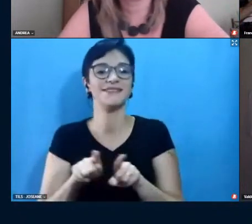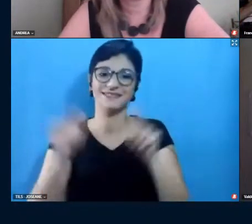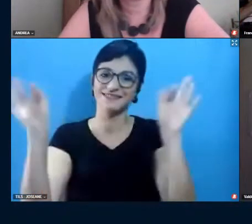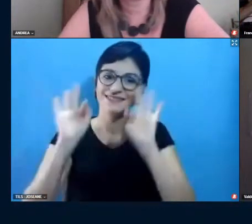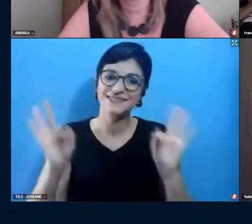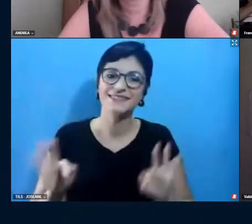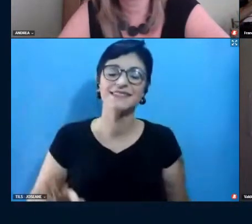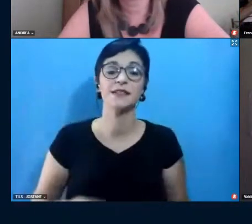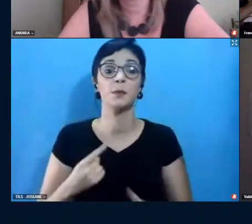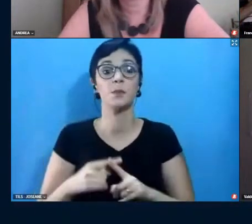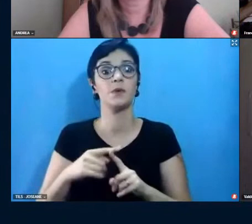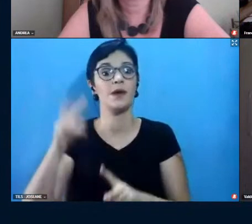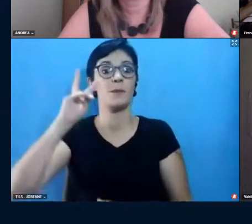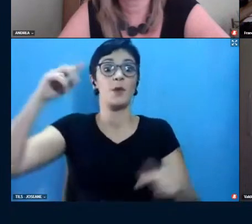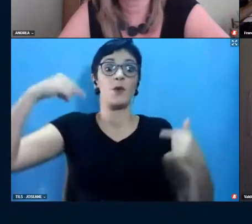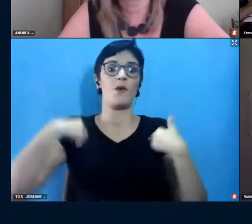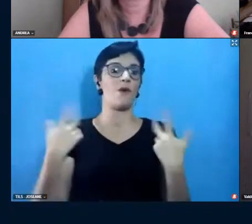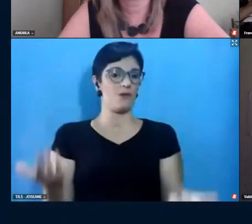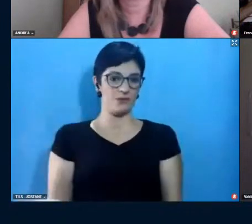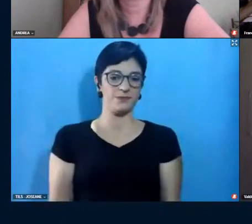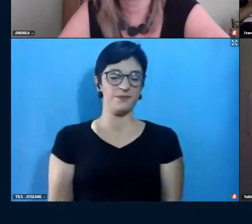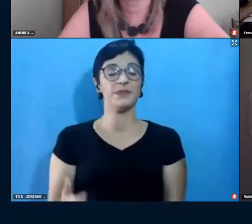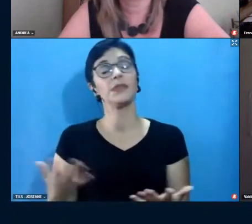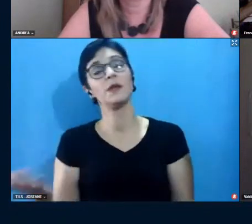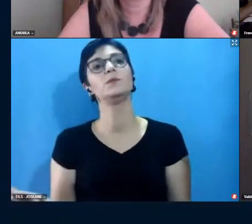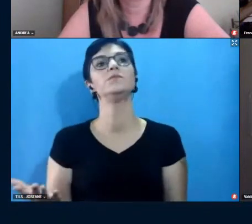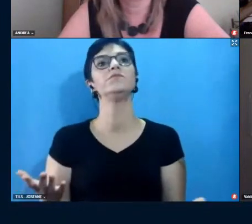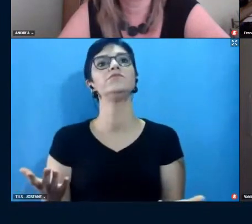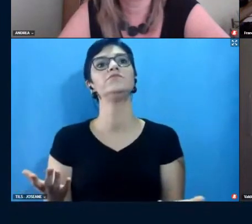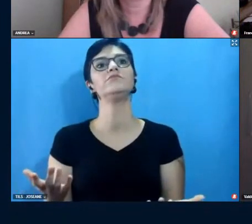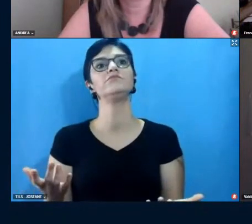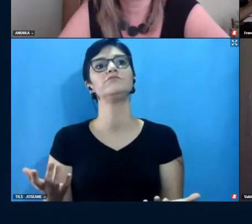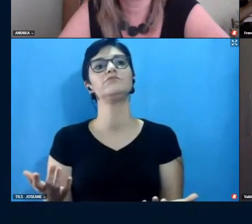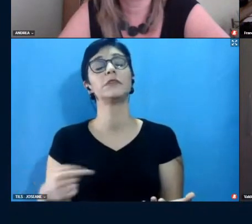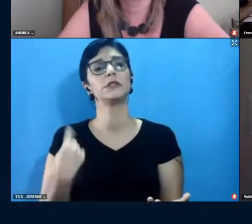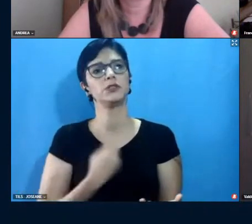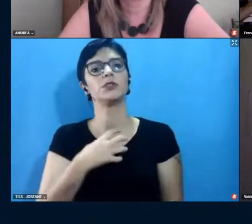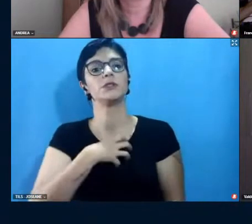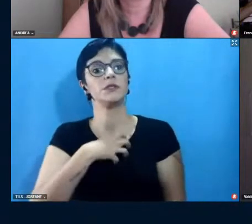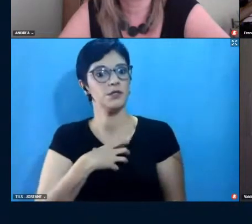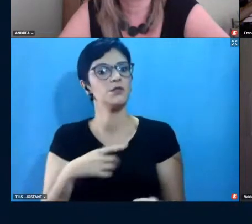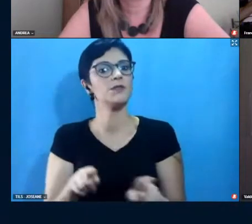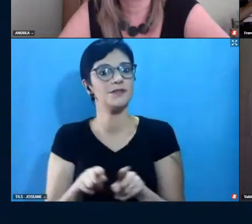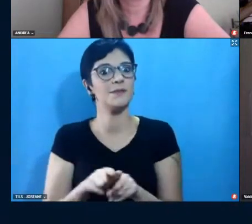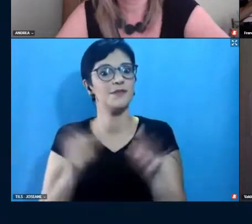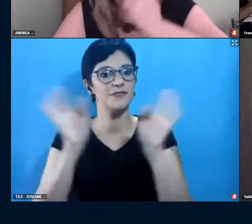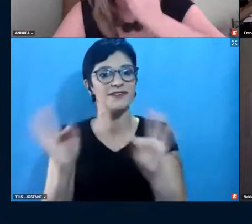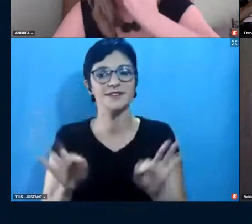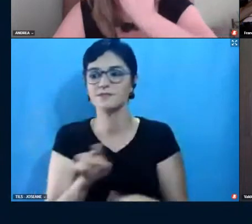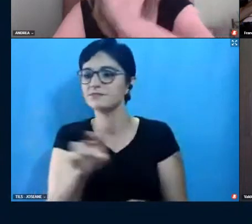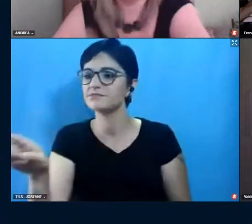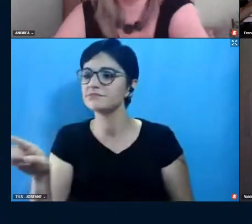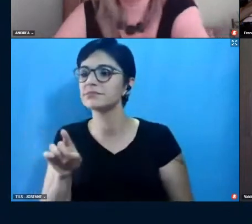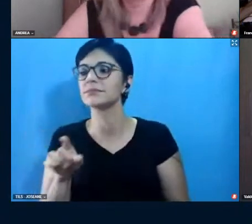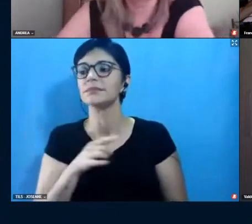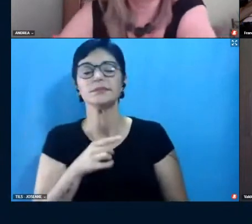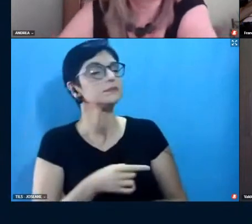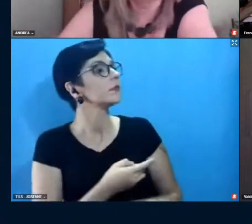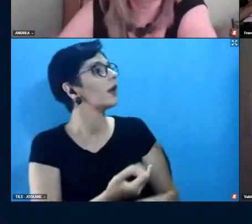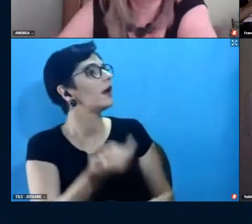felizes e principalmente com o resultado. E nós também sentimos essa, essa felicidade também das pessoas receberem esses